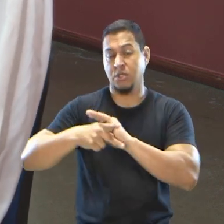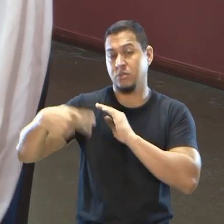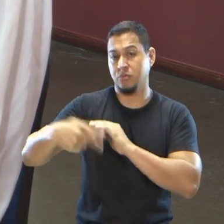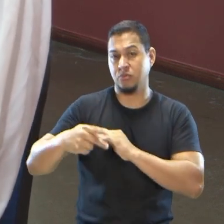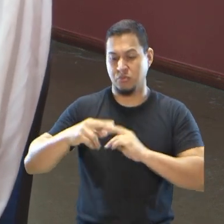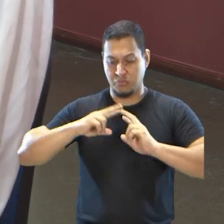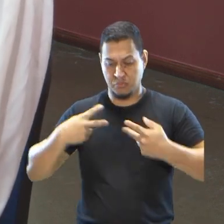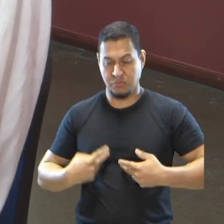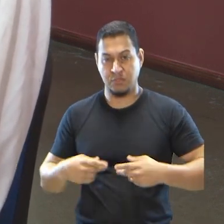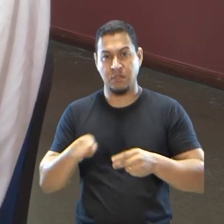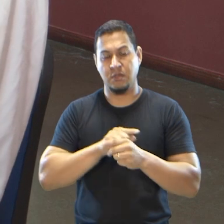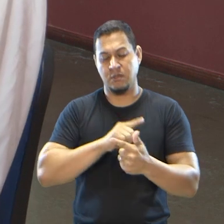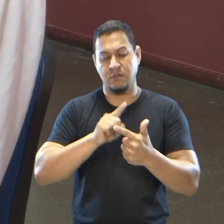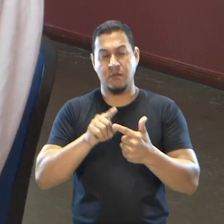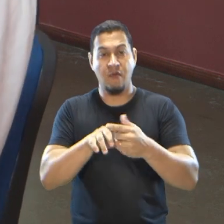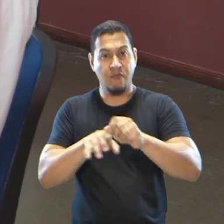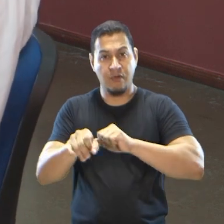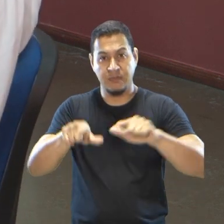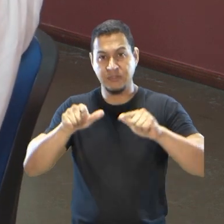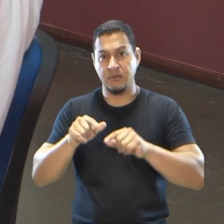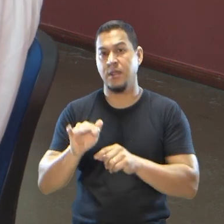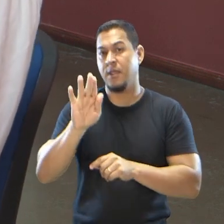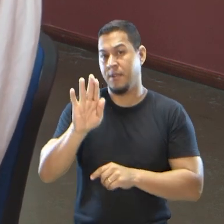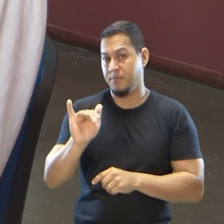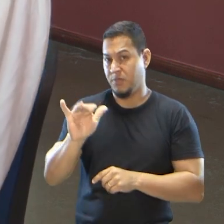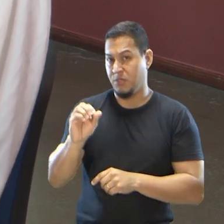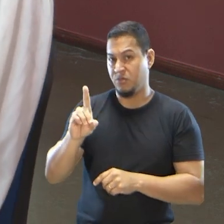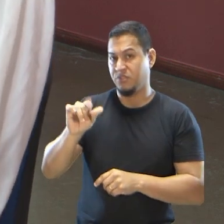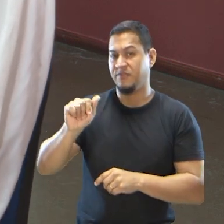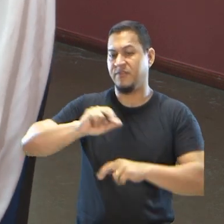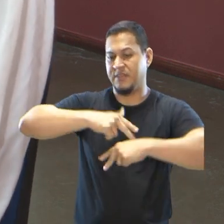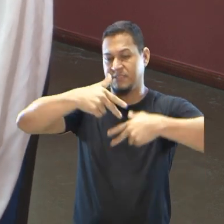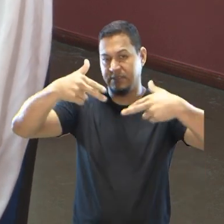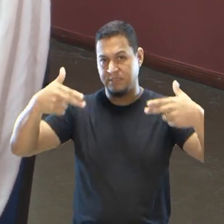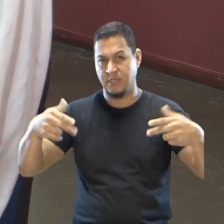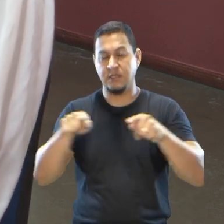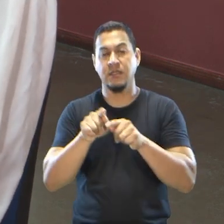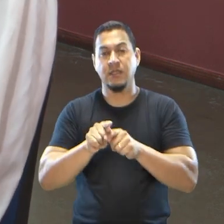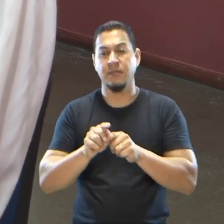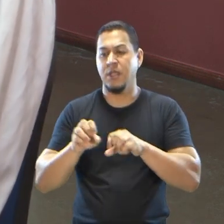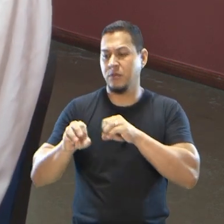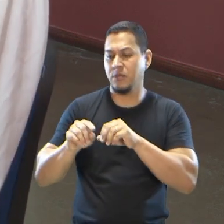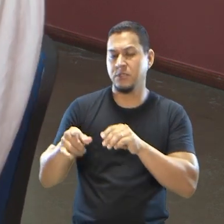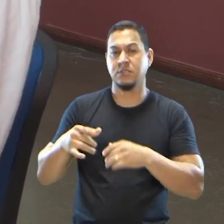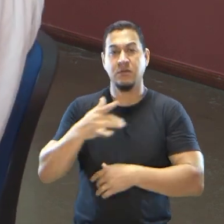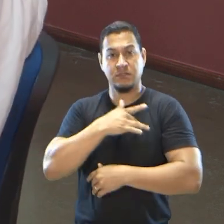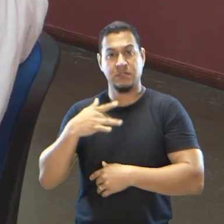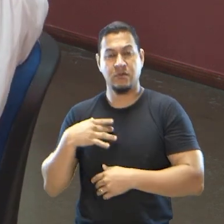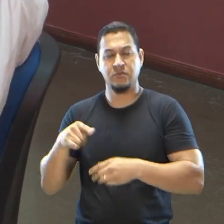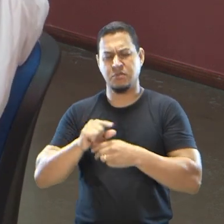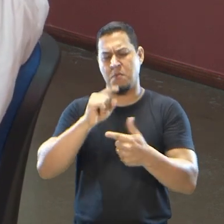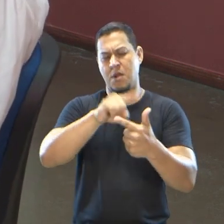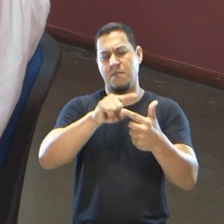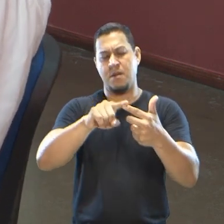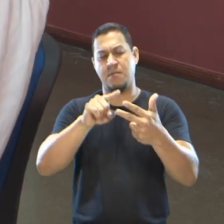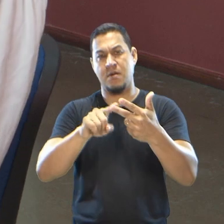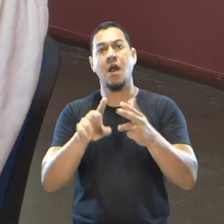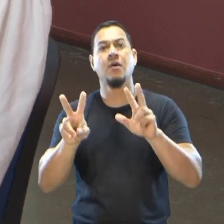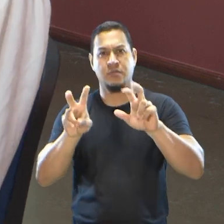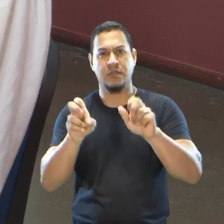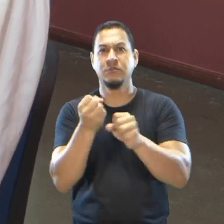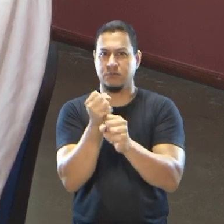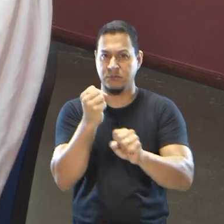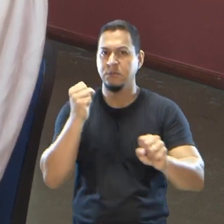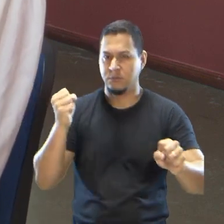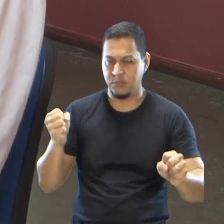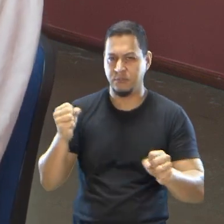ambiente, educação e formação em biodiversidade, educação e formação em saúde e saúde e sociedade. Então, realmente, é